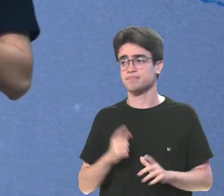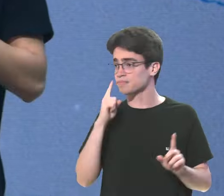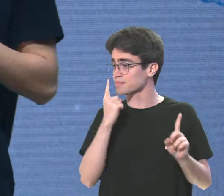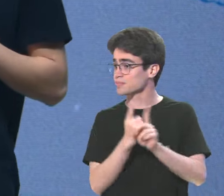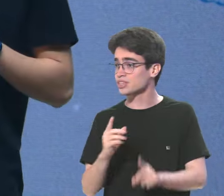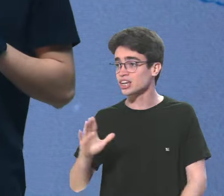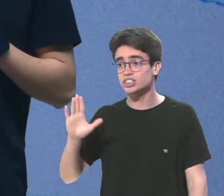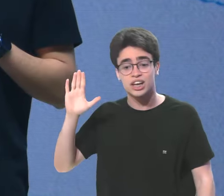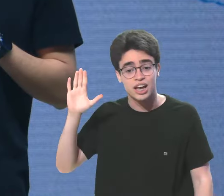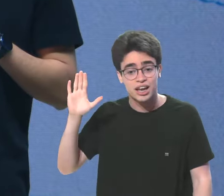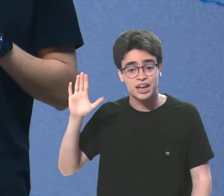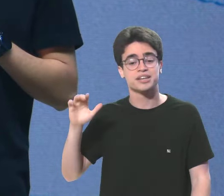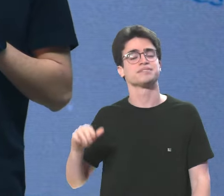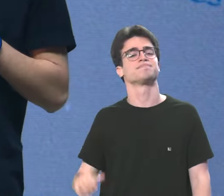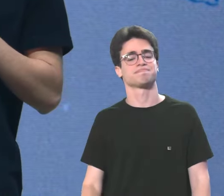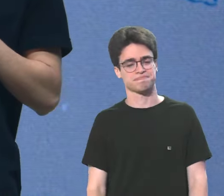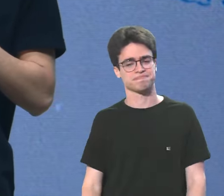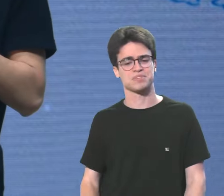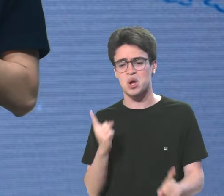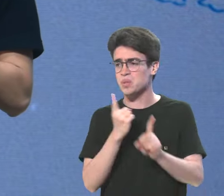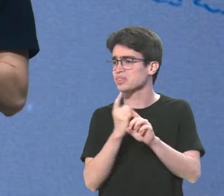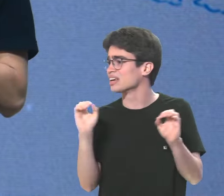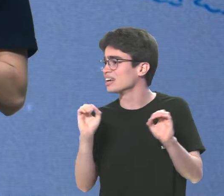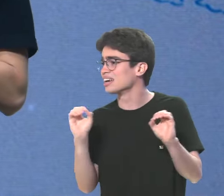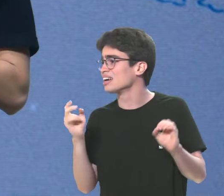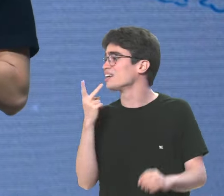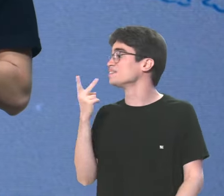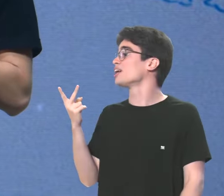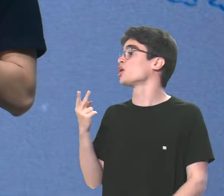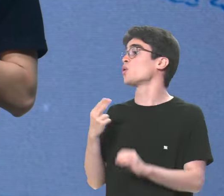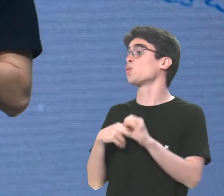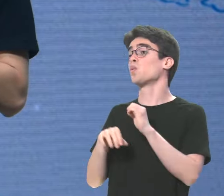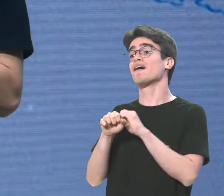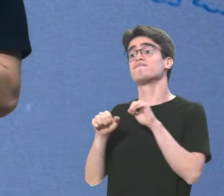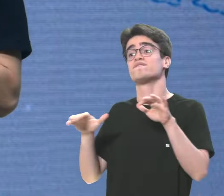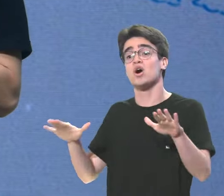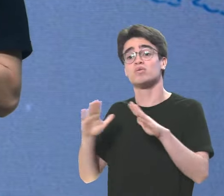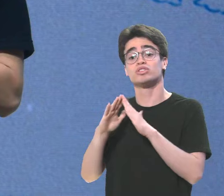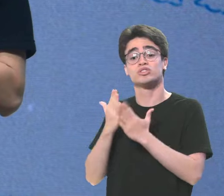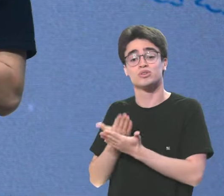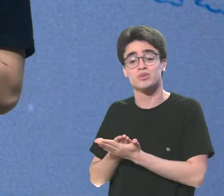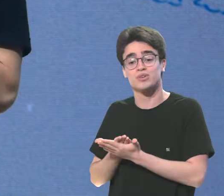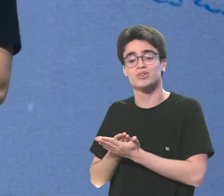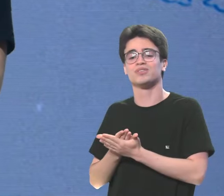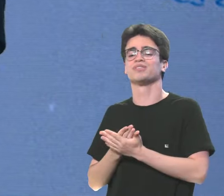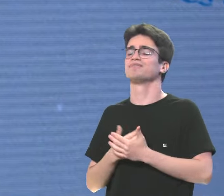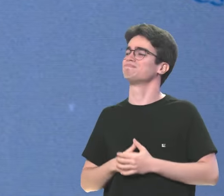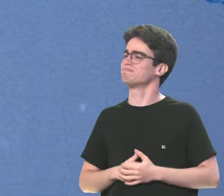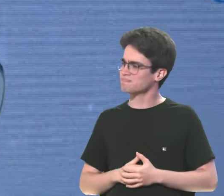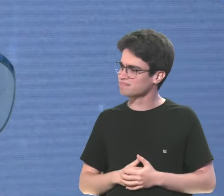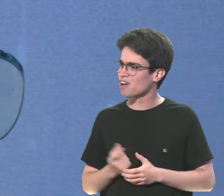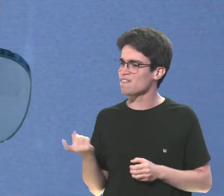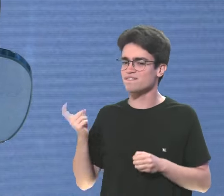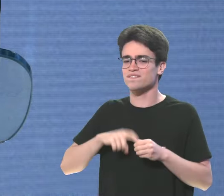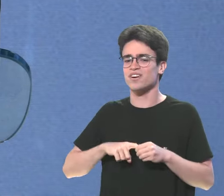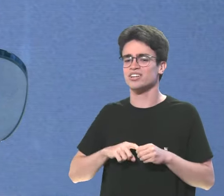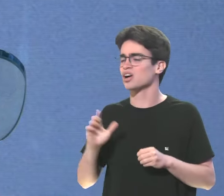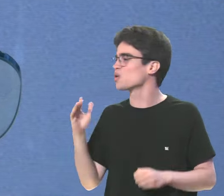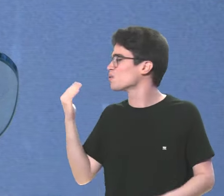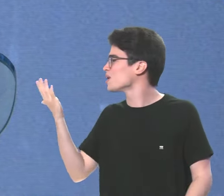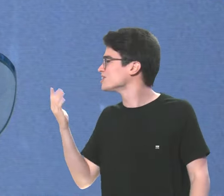fala achei quem não achou fala one Flow school Quando que volta fou ISS com